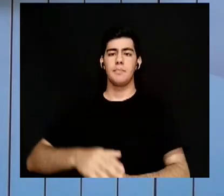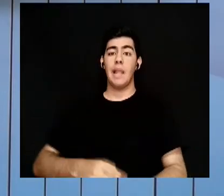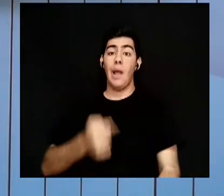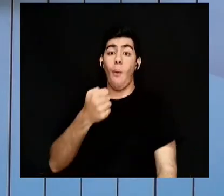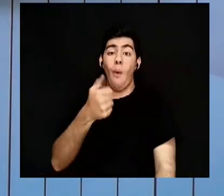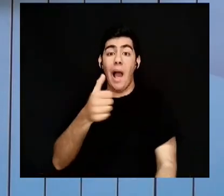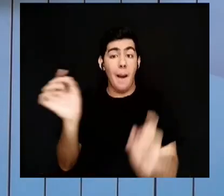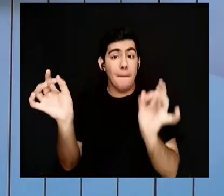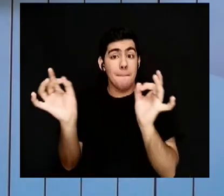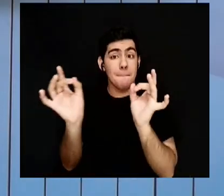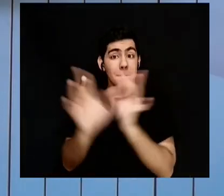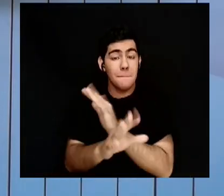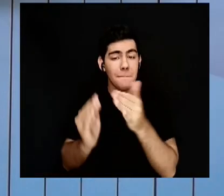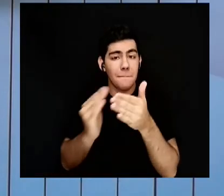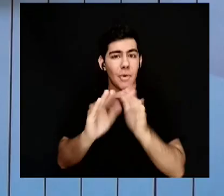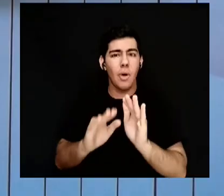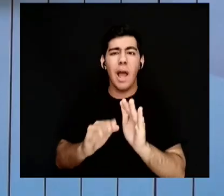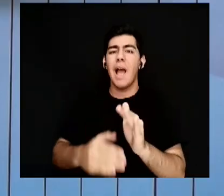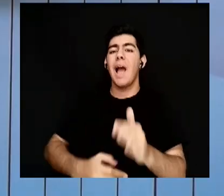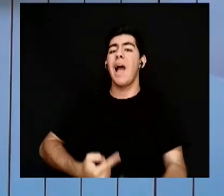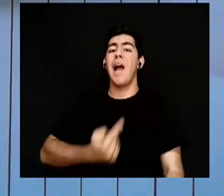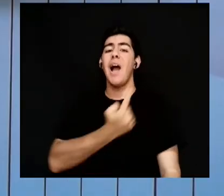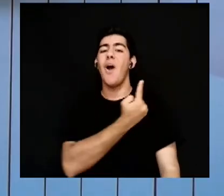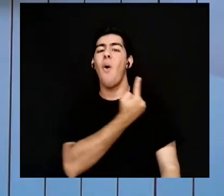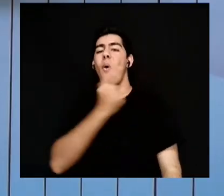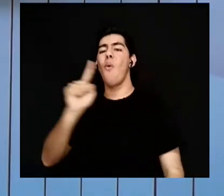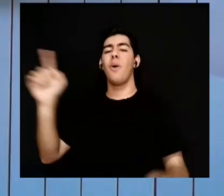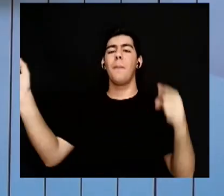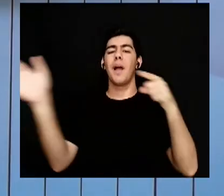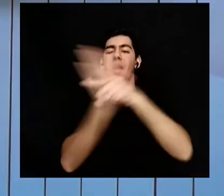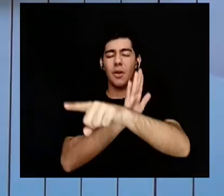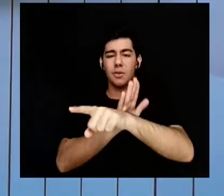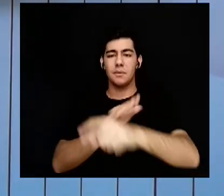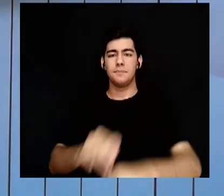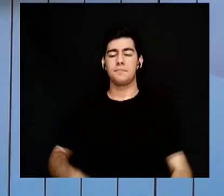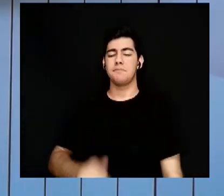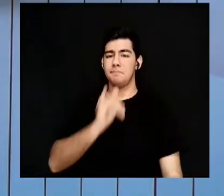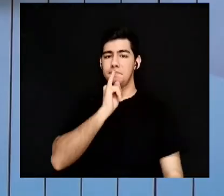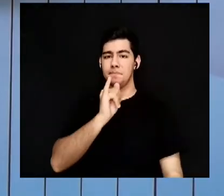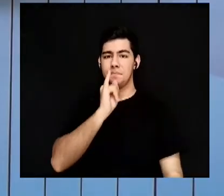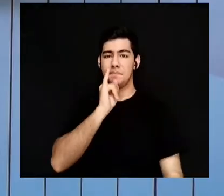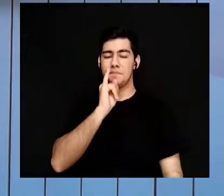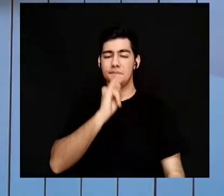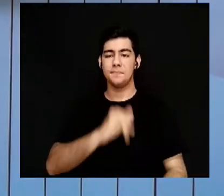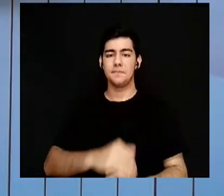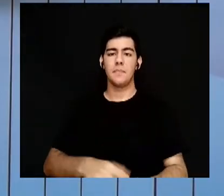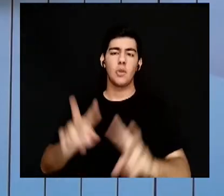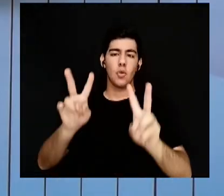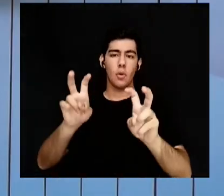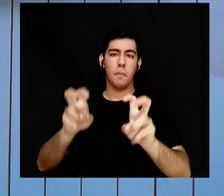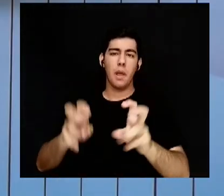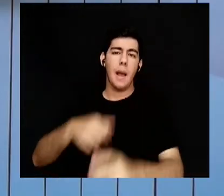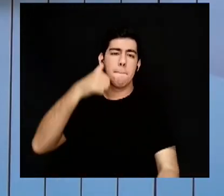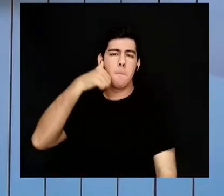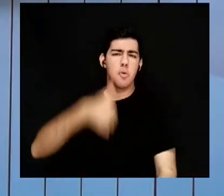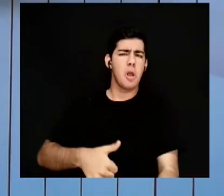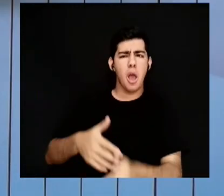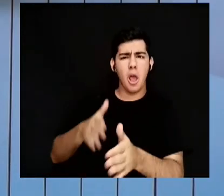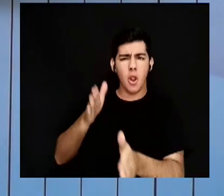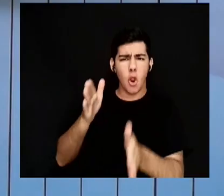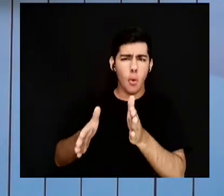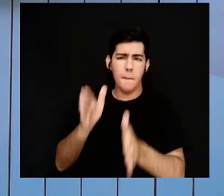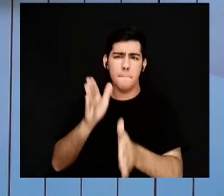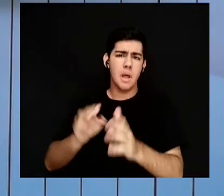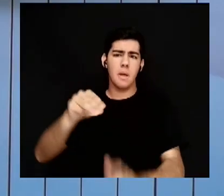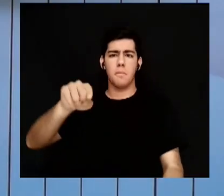última pergunta sobre quando a senhora fala sobre as mulheres, né, nesse período do climatério e menopausa, que tem